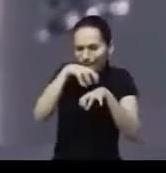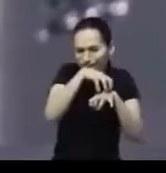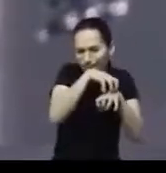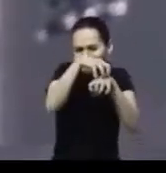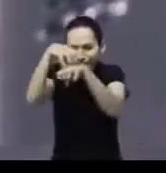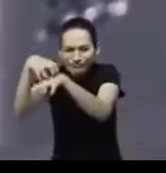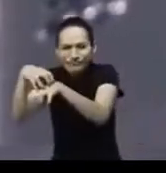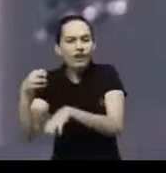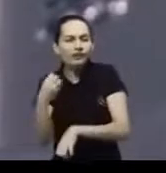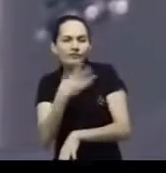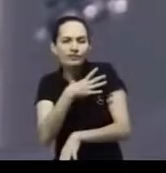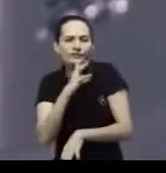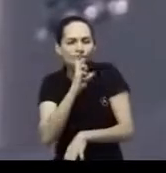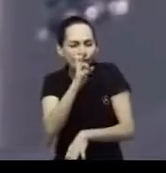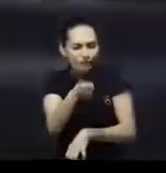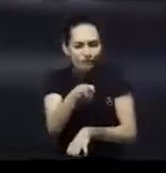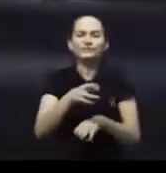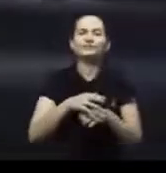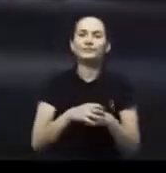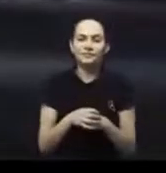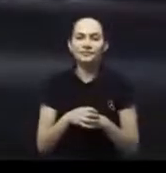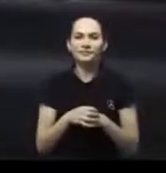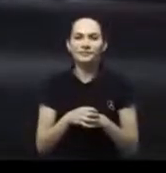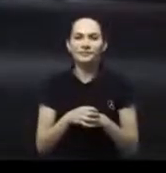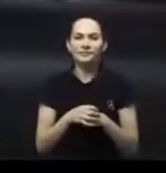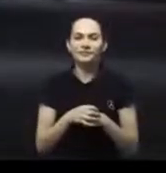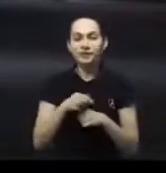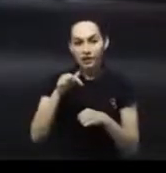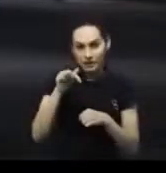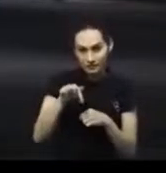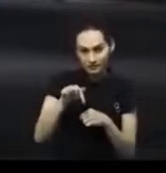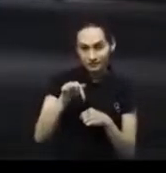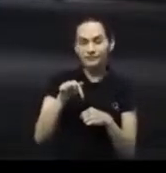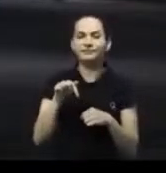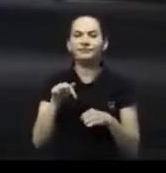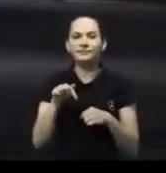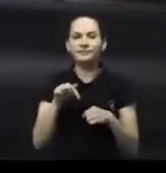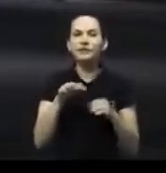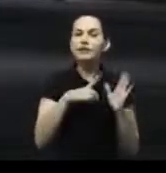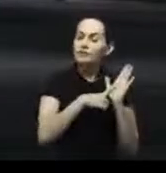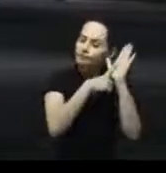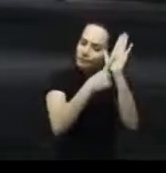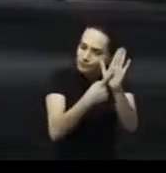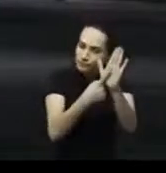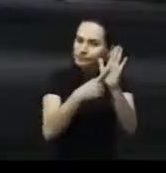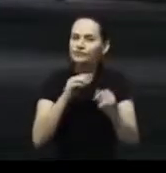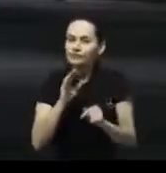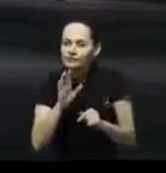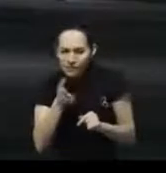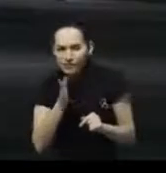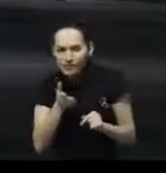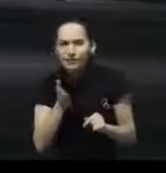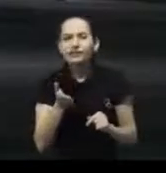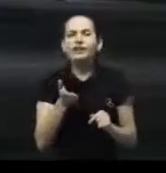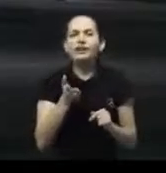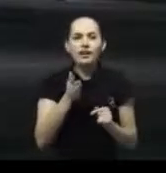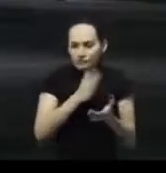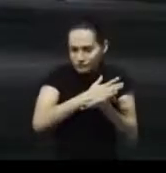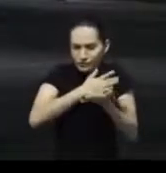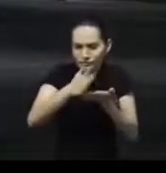e também novas soluções por aqui aliás acabamos de dar o primeiro passo